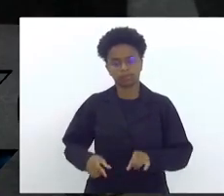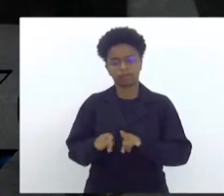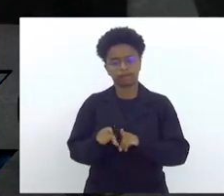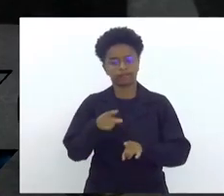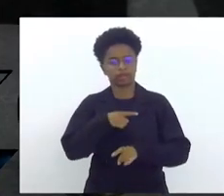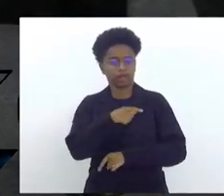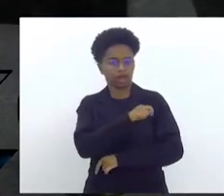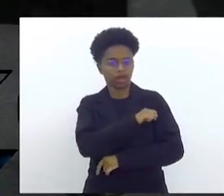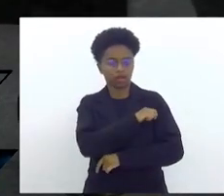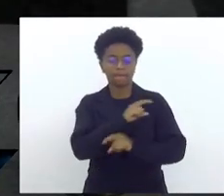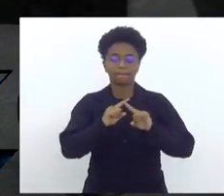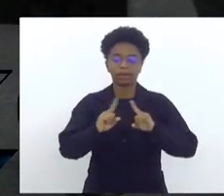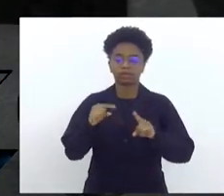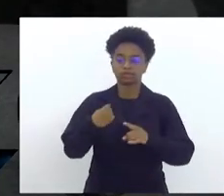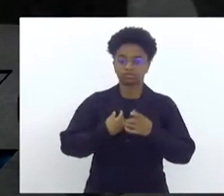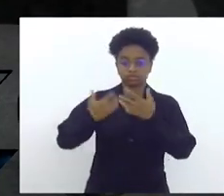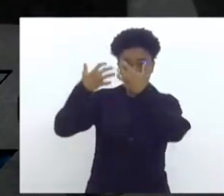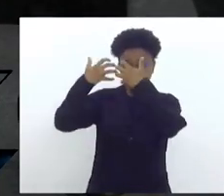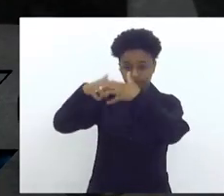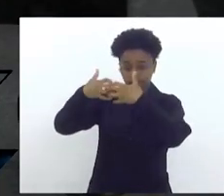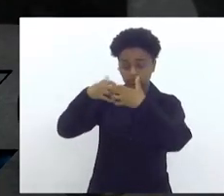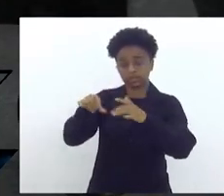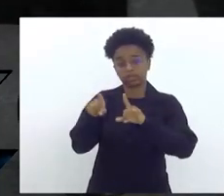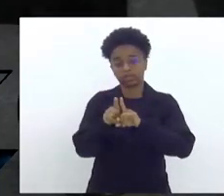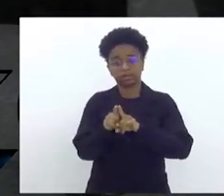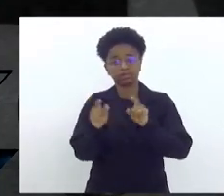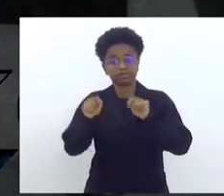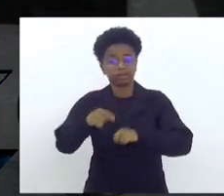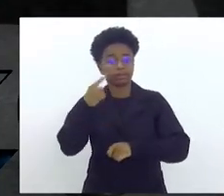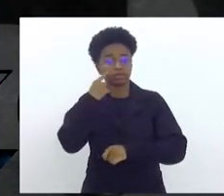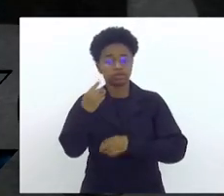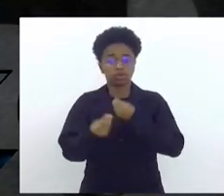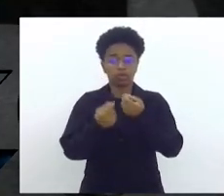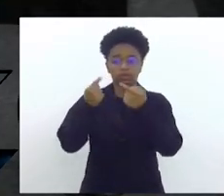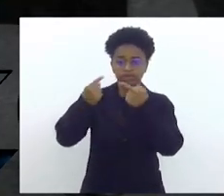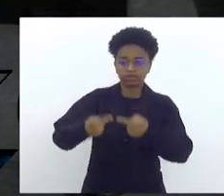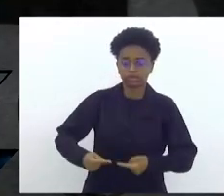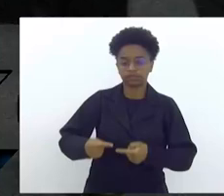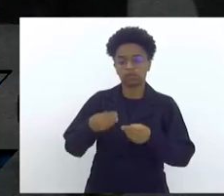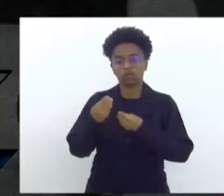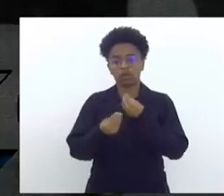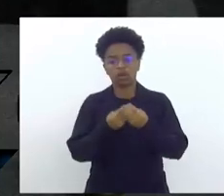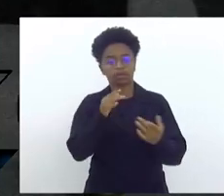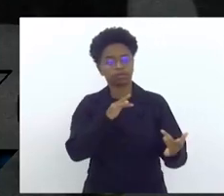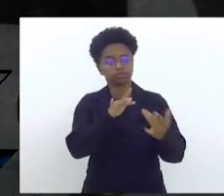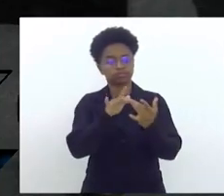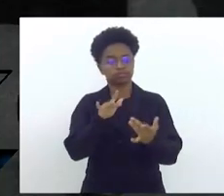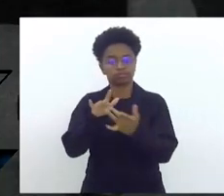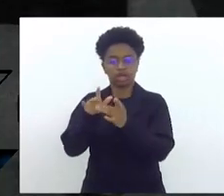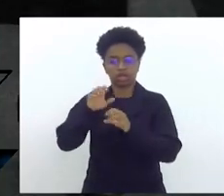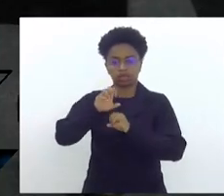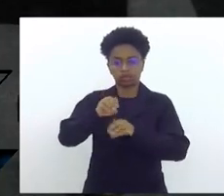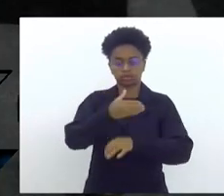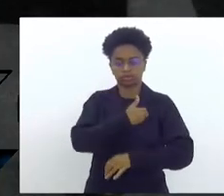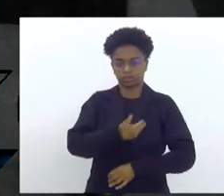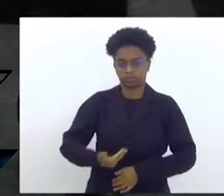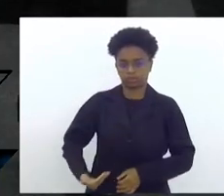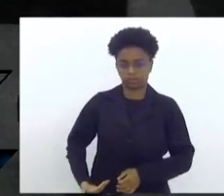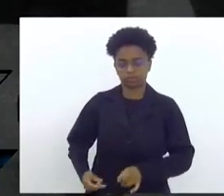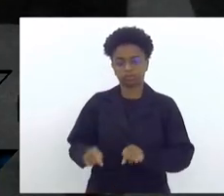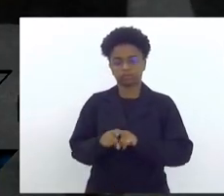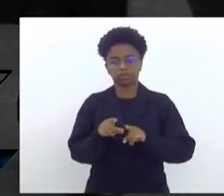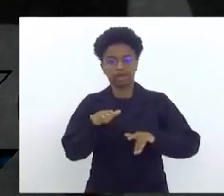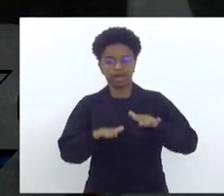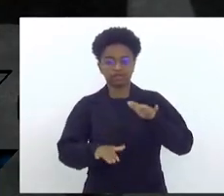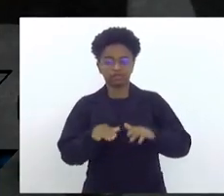de reflexão sobre também pensar os desafios de como é o acesso à educação pública e muitas